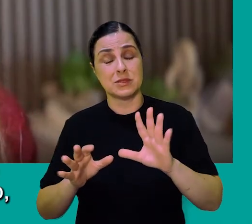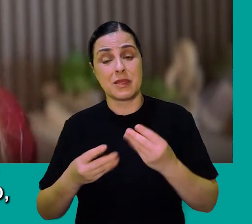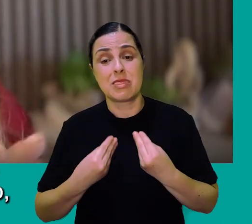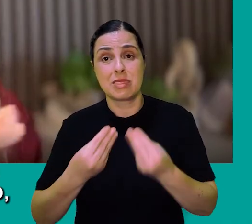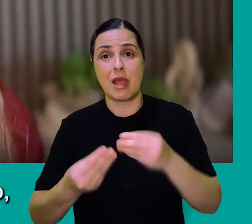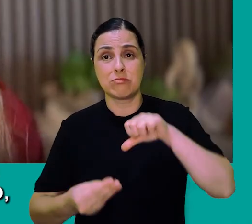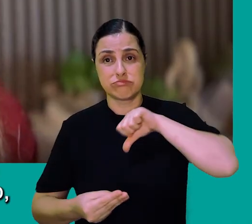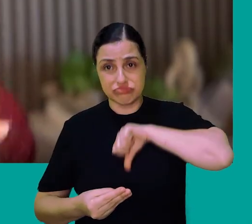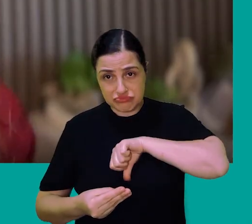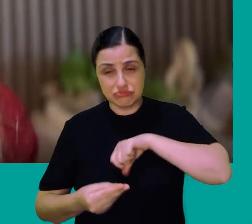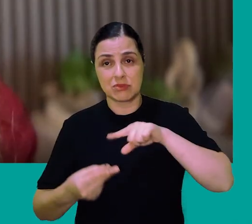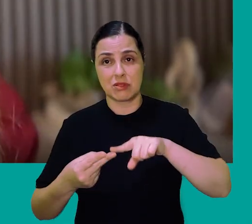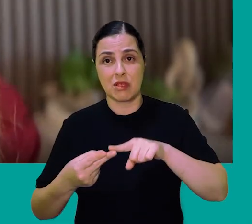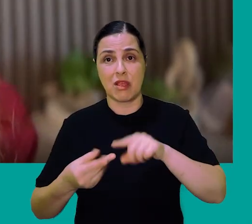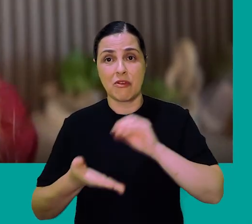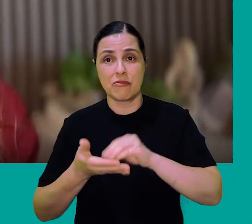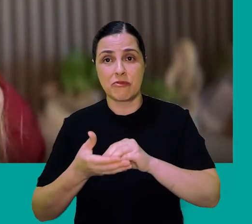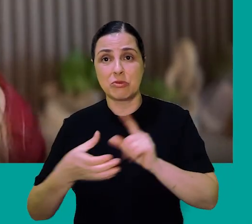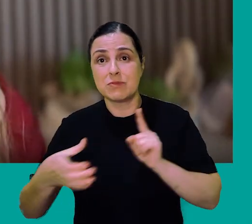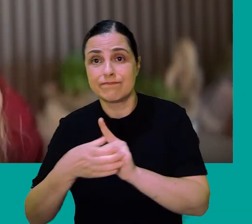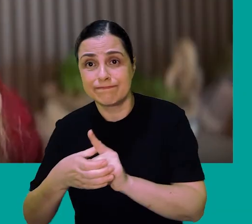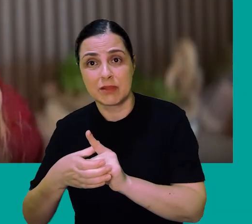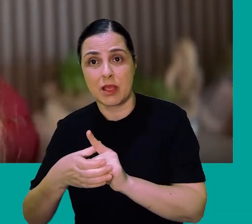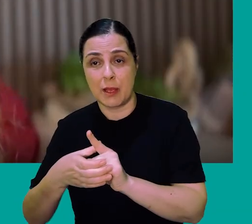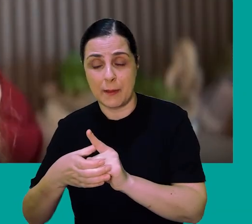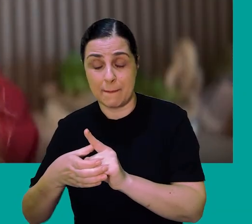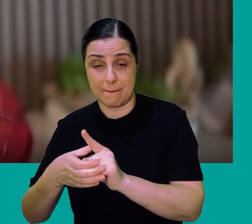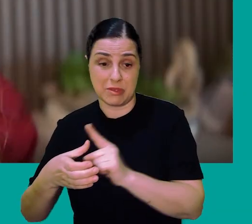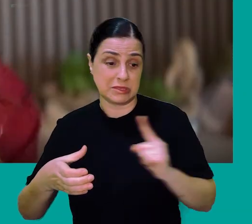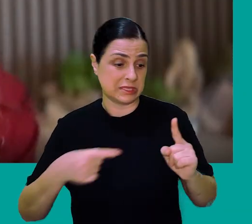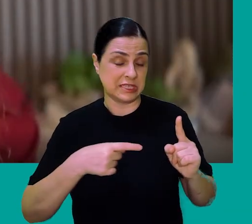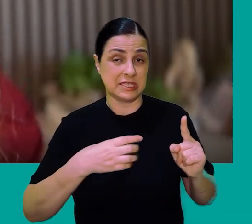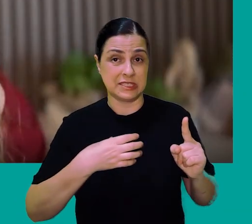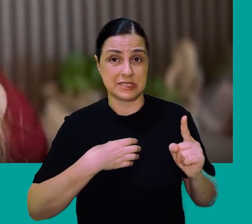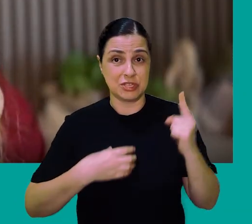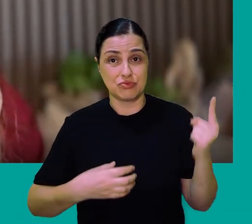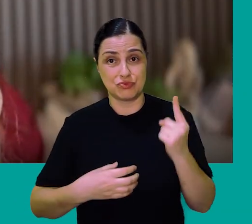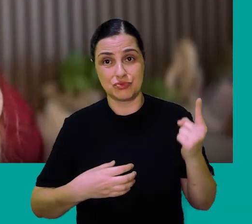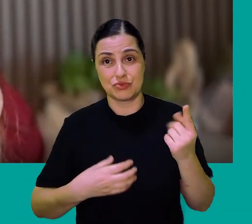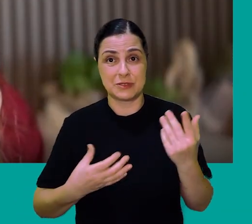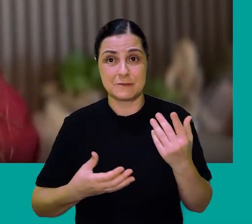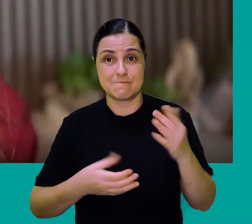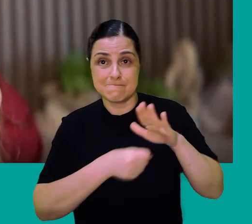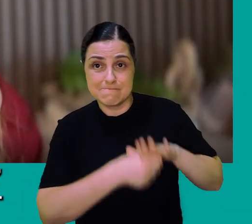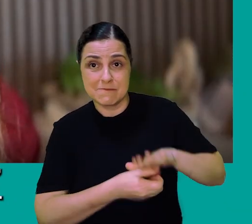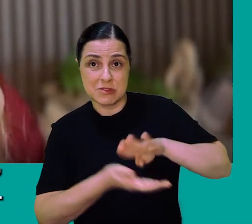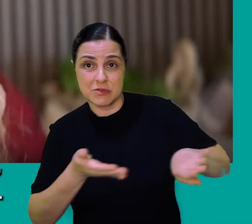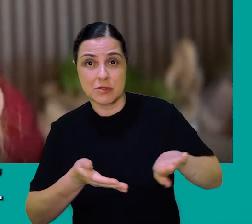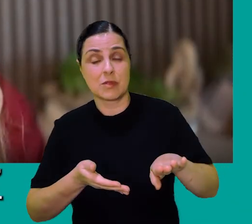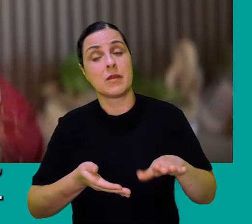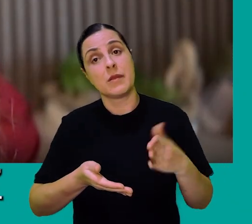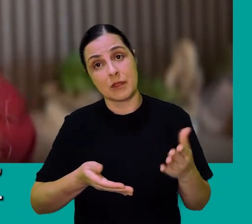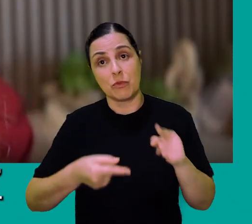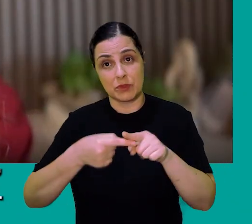em pertencimento, esse é o grande conceito. Ele é dividido, vamos dizer assim, né, em microataque,